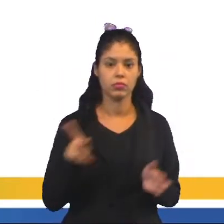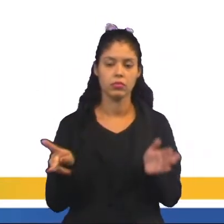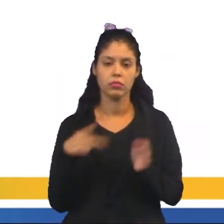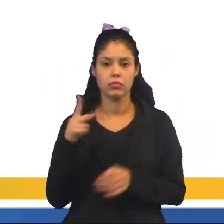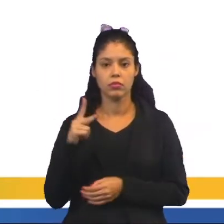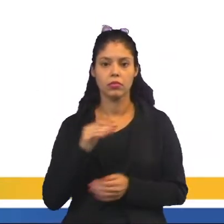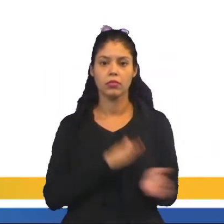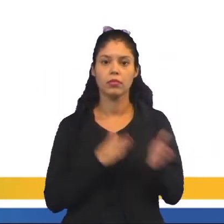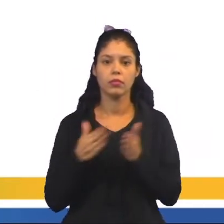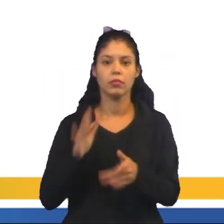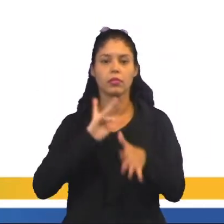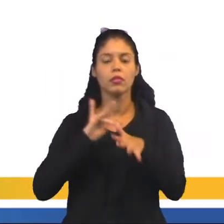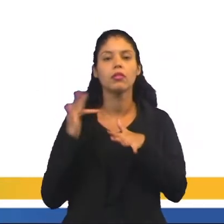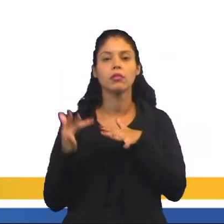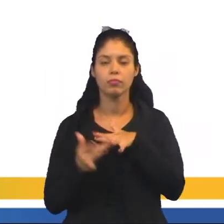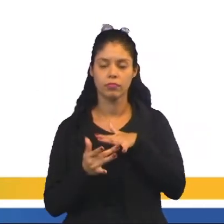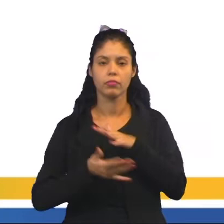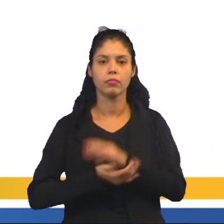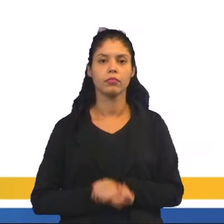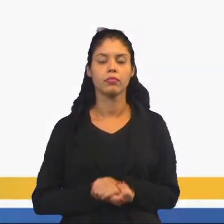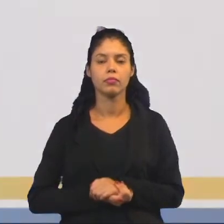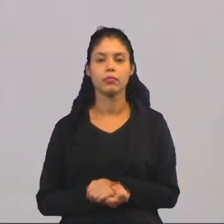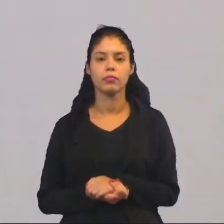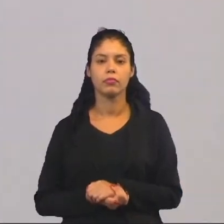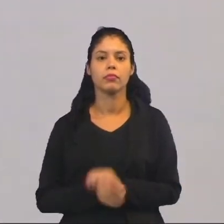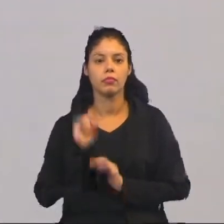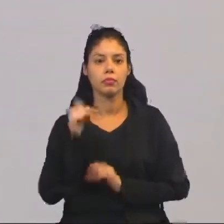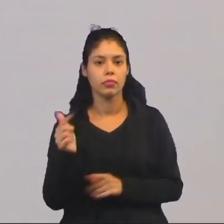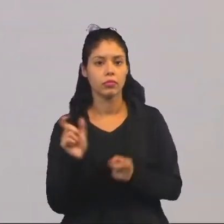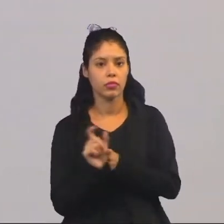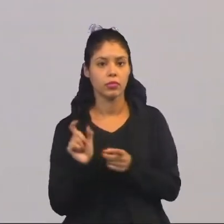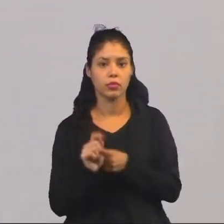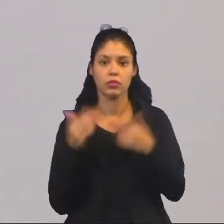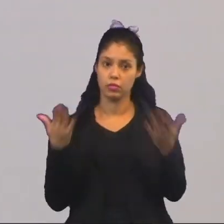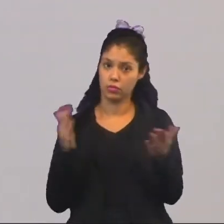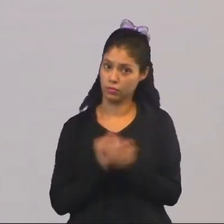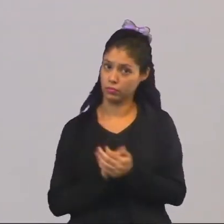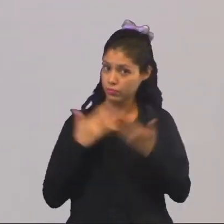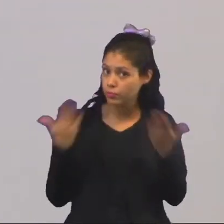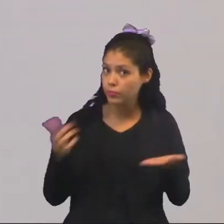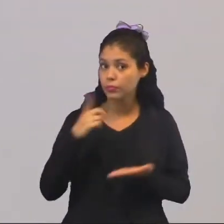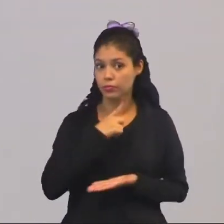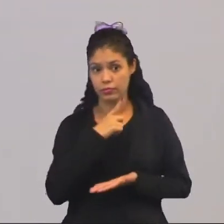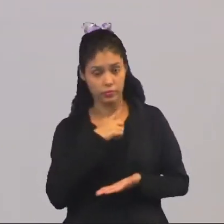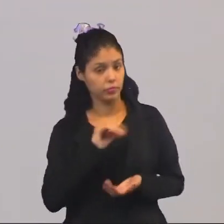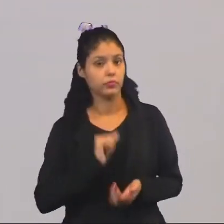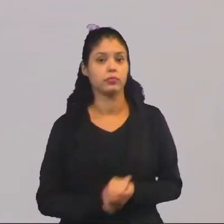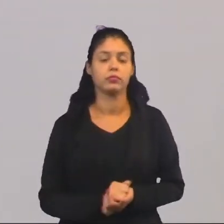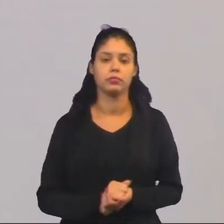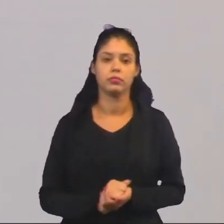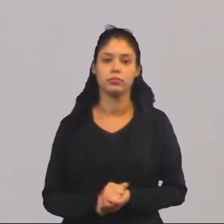54% delas fazem parte da rede social. Em outras palavras, ele está dizendo que, embora tenha ali uma